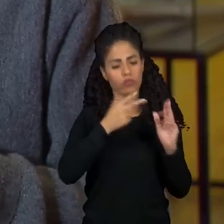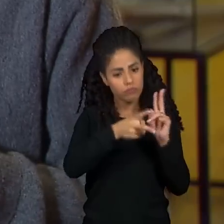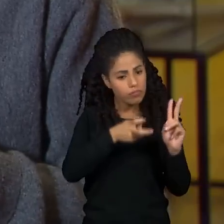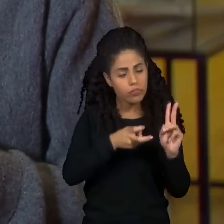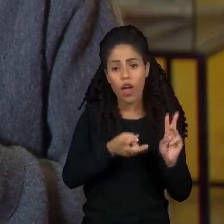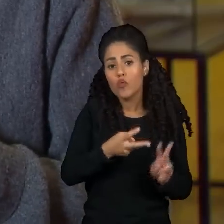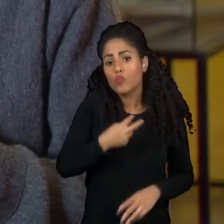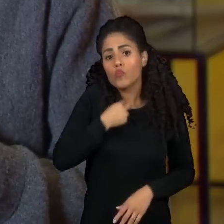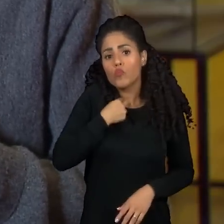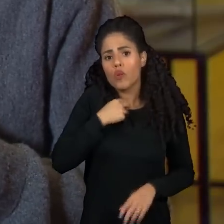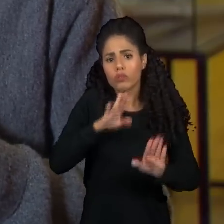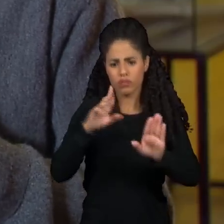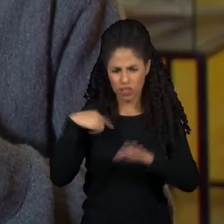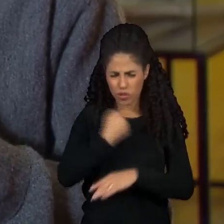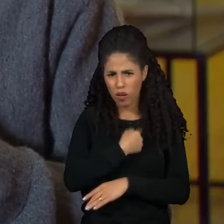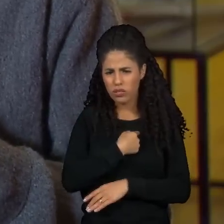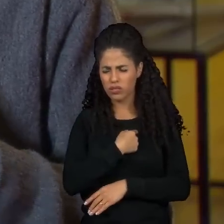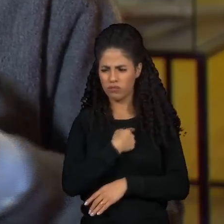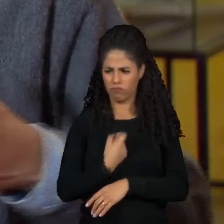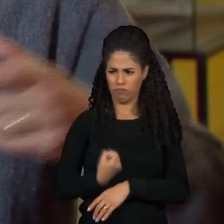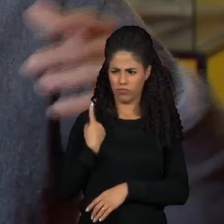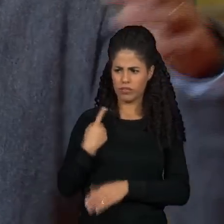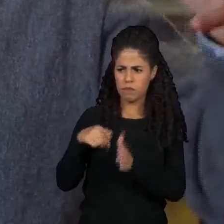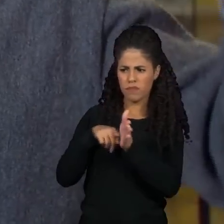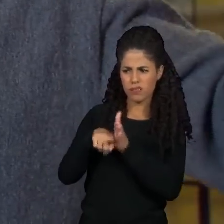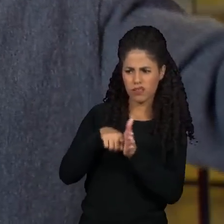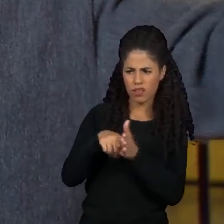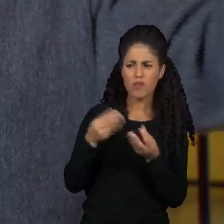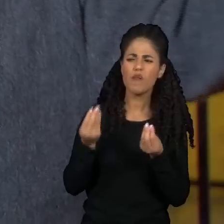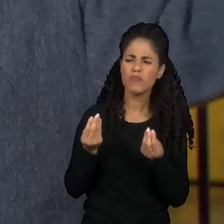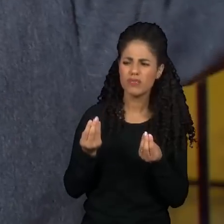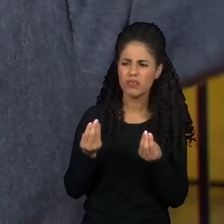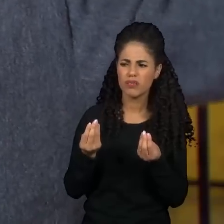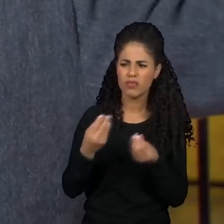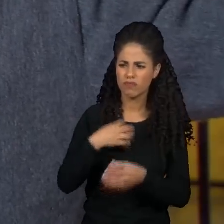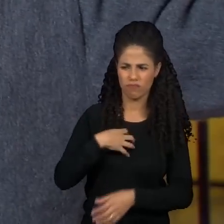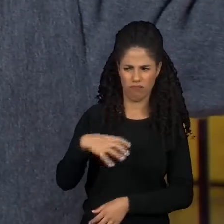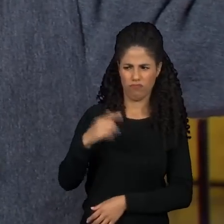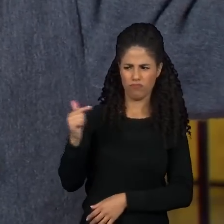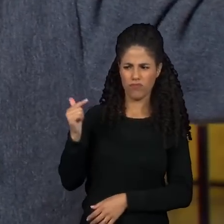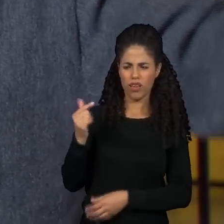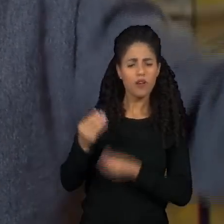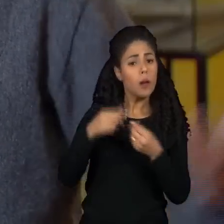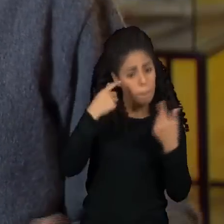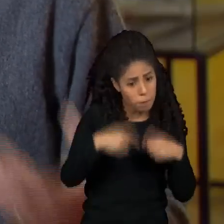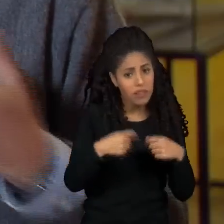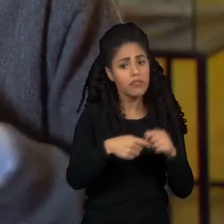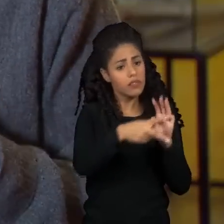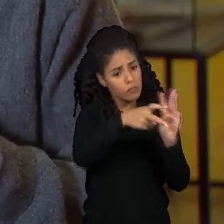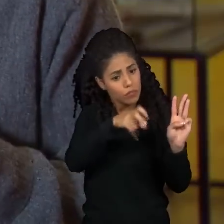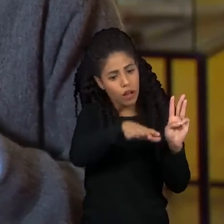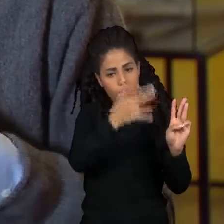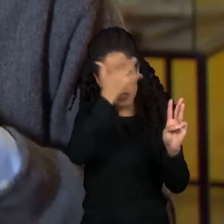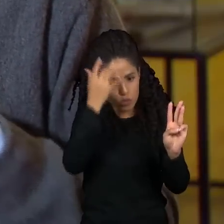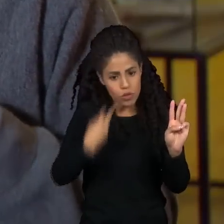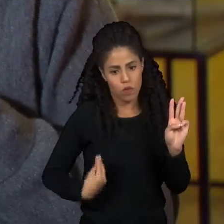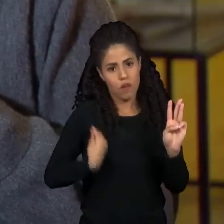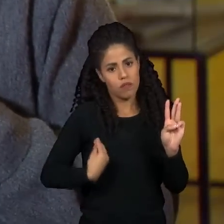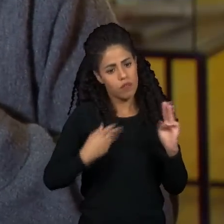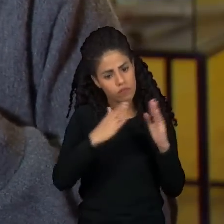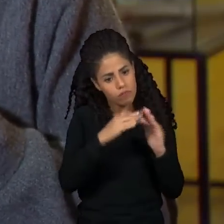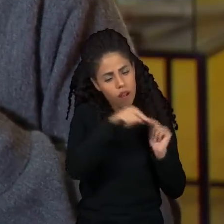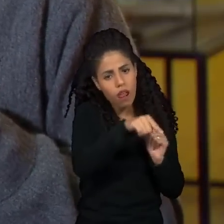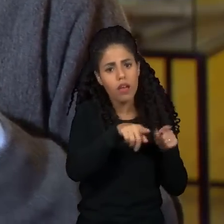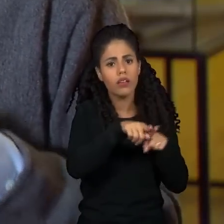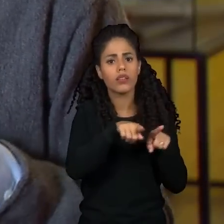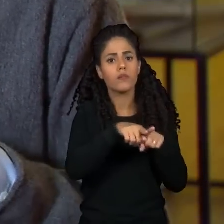Para nós, arqueólogos, isso não faz sentido, porque essa diversidade, essa biodiversidade que a gente quer preservar, se nós estivermos corretos, ela resulta também